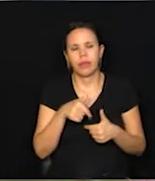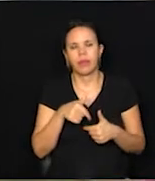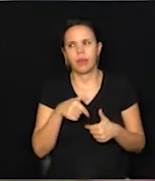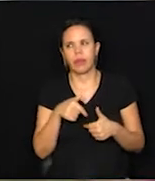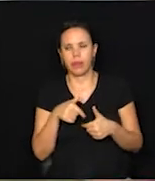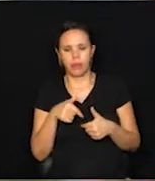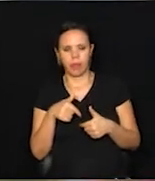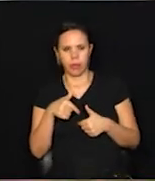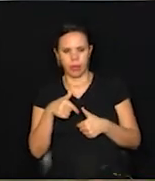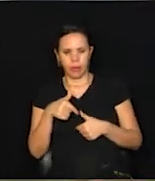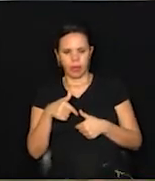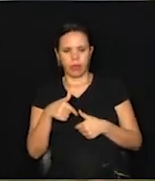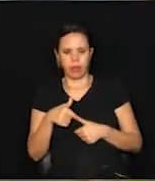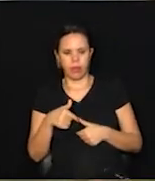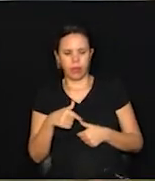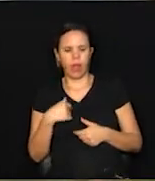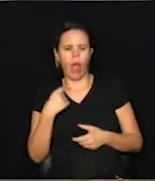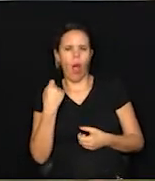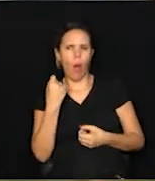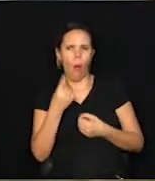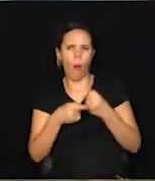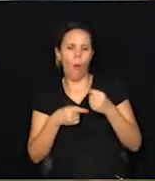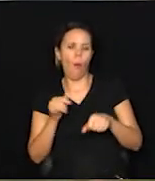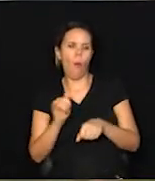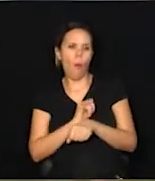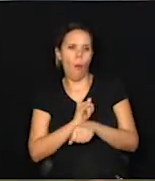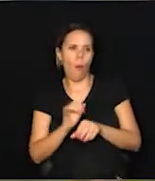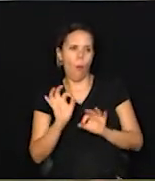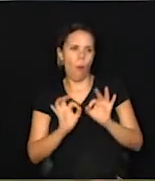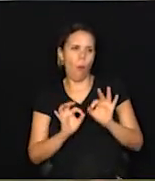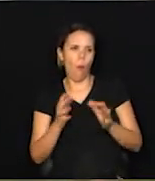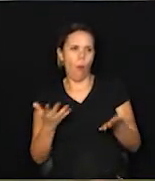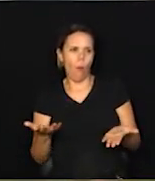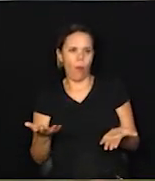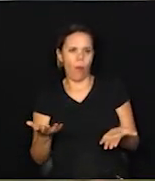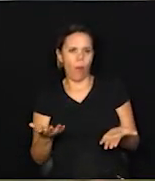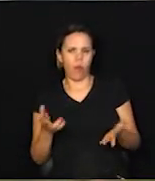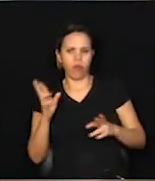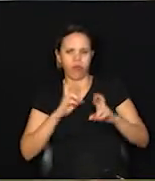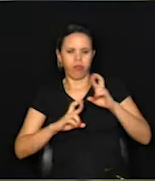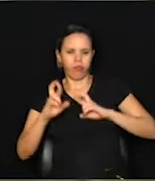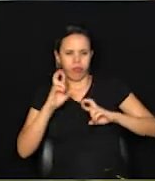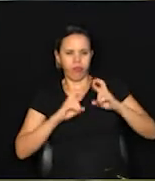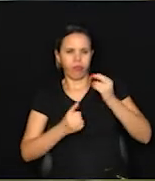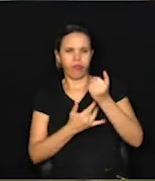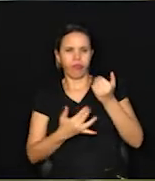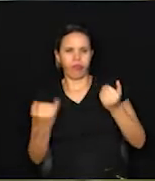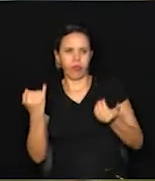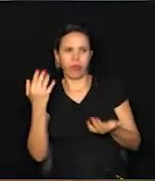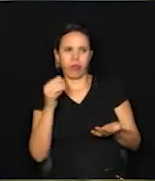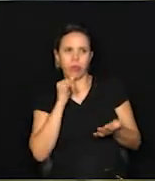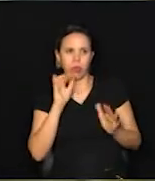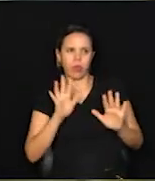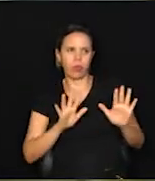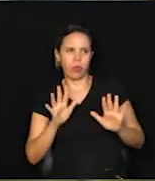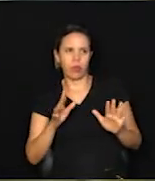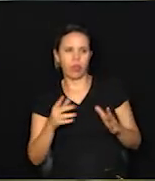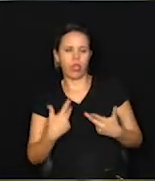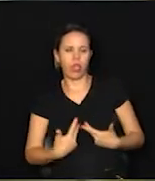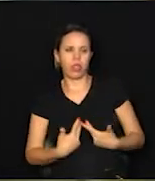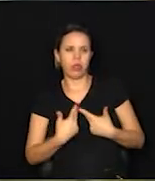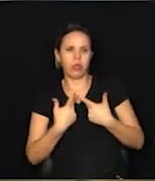mas tem algum plano para isso? E também para os exames, exames são importantes, e